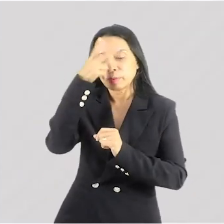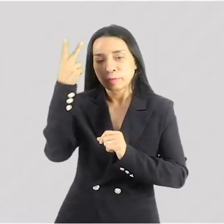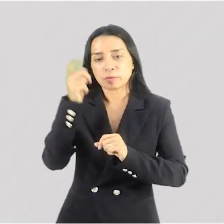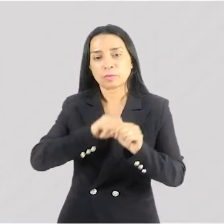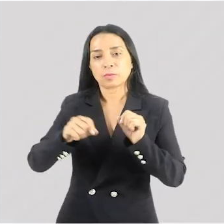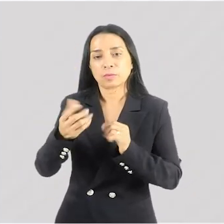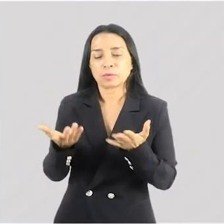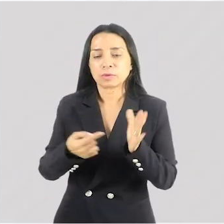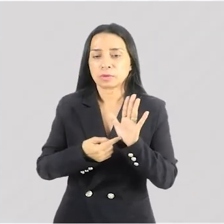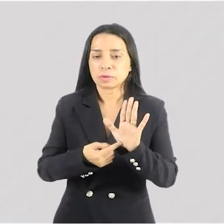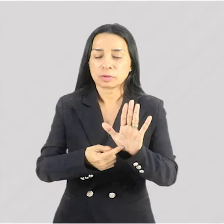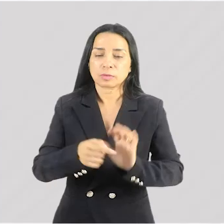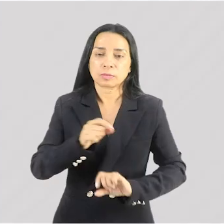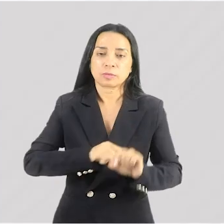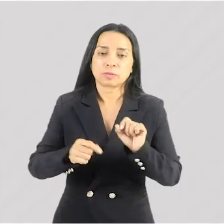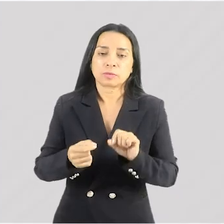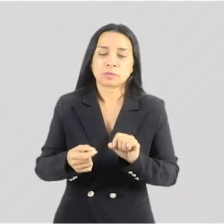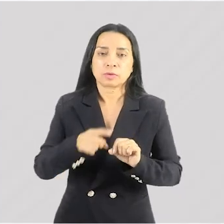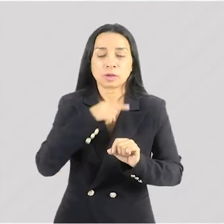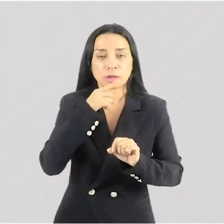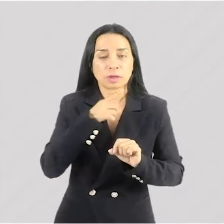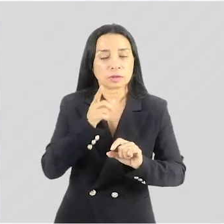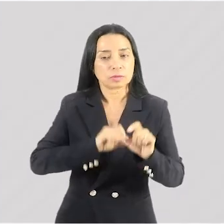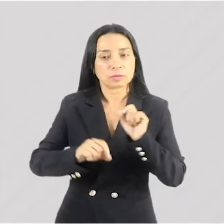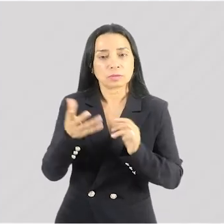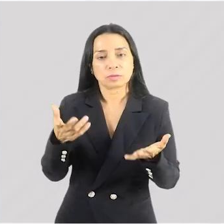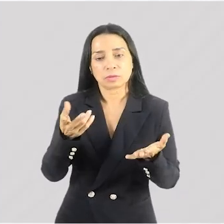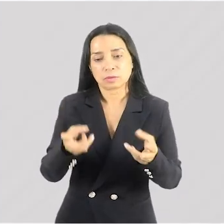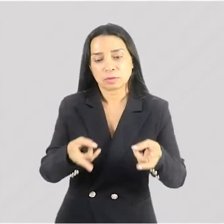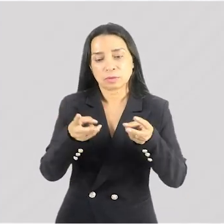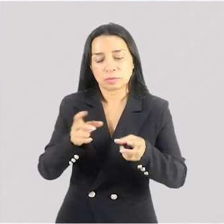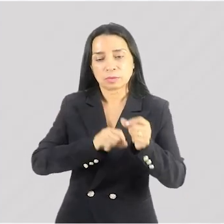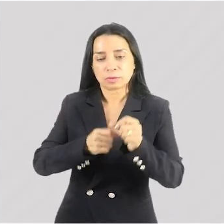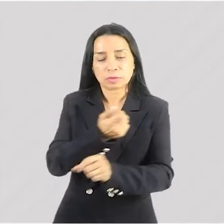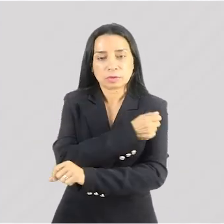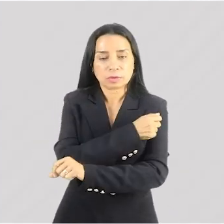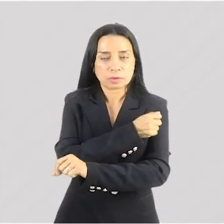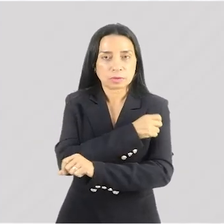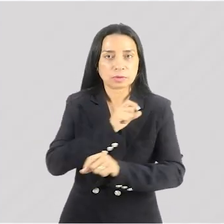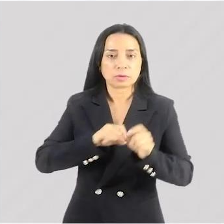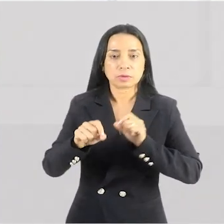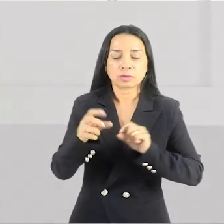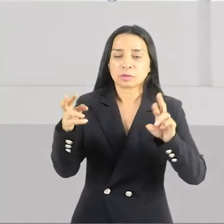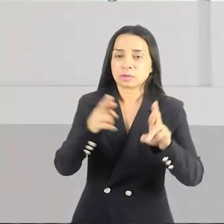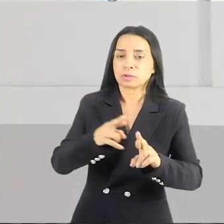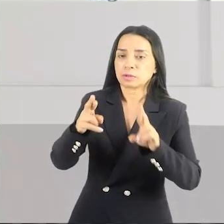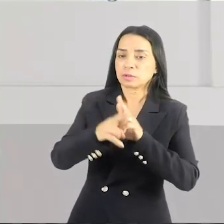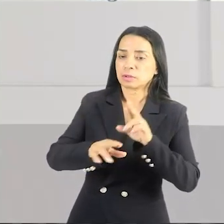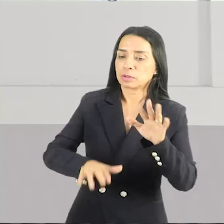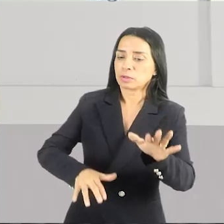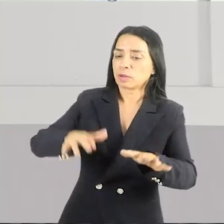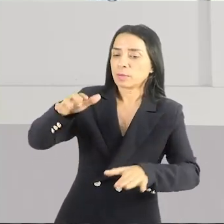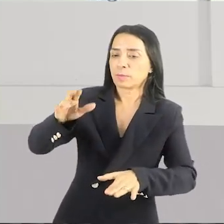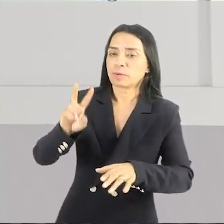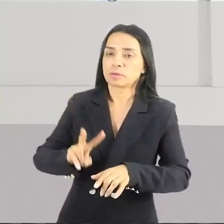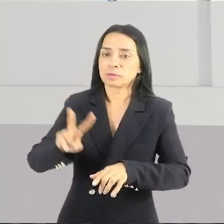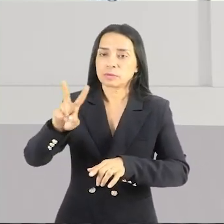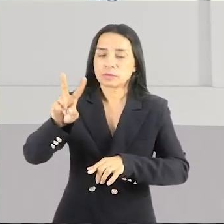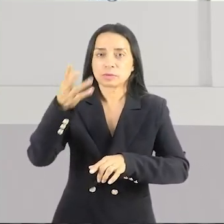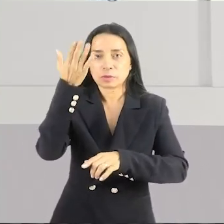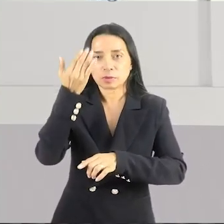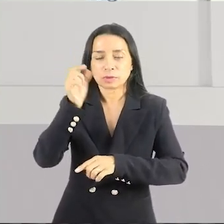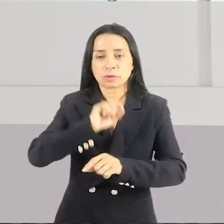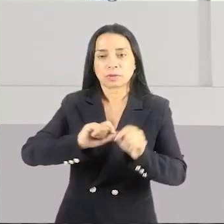amostra. Então, assim, a grande dúvida que a gente percebe nos alunos em relação à média ponderada é